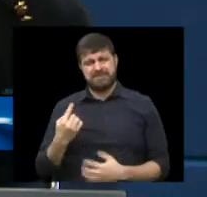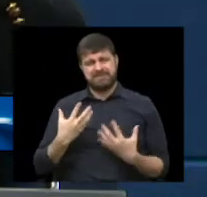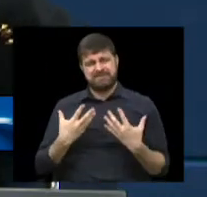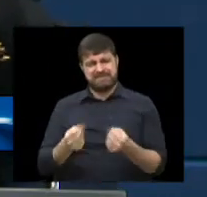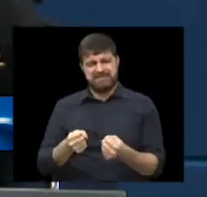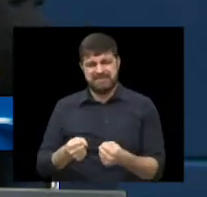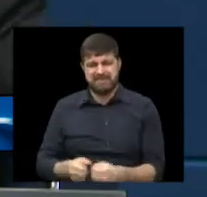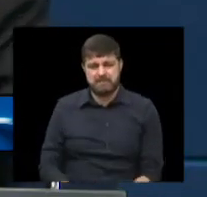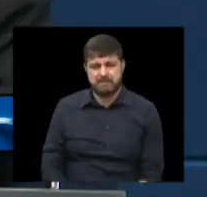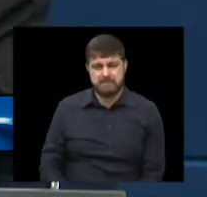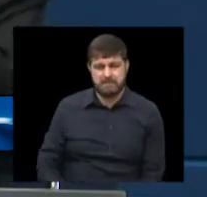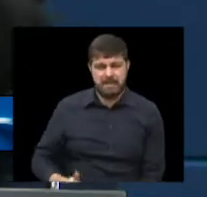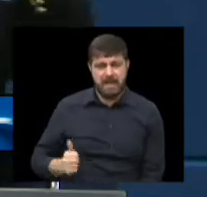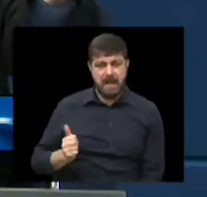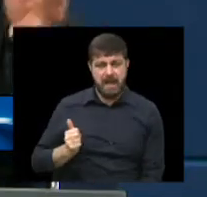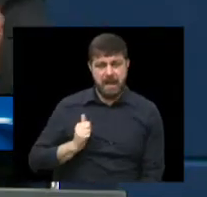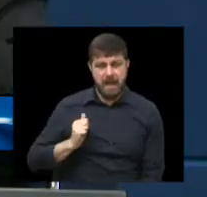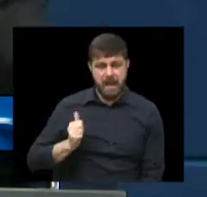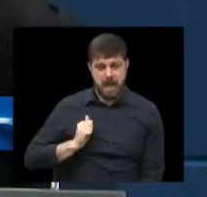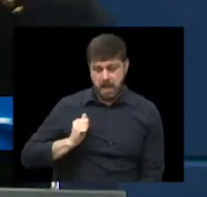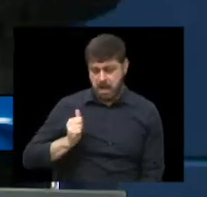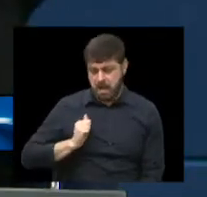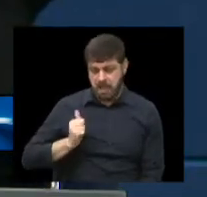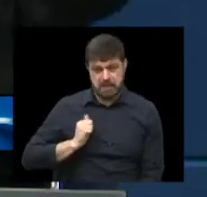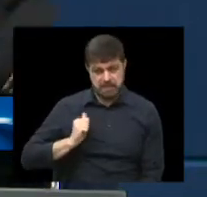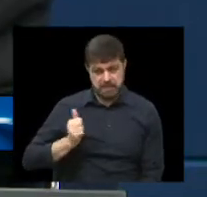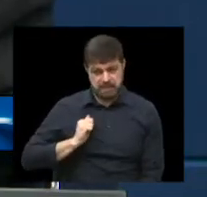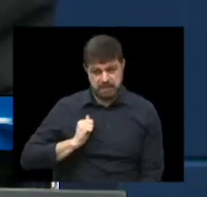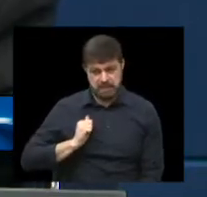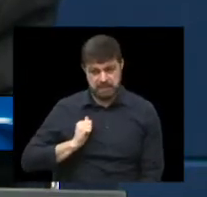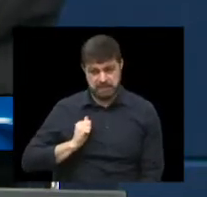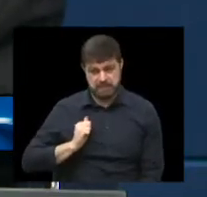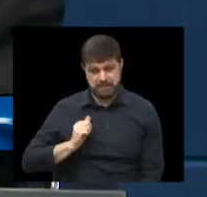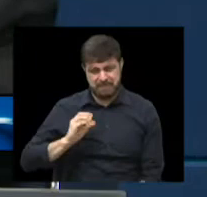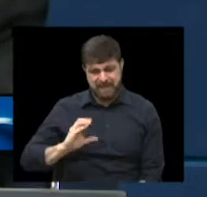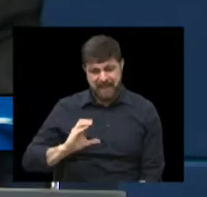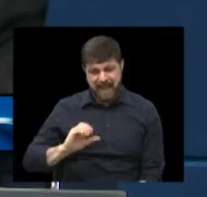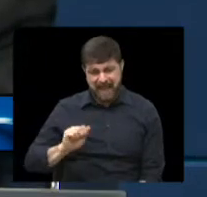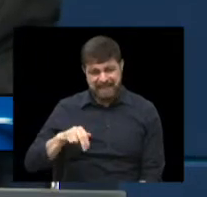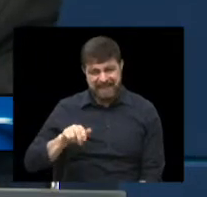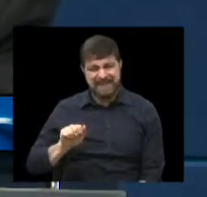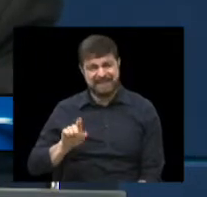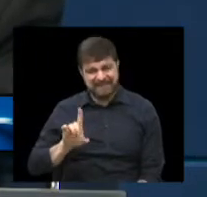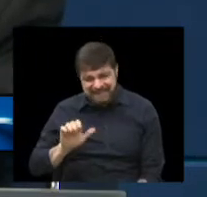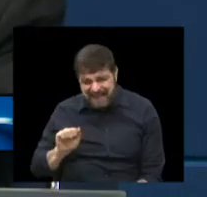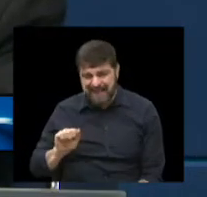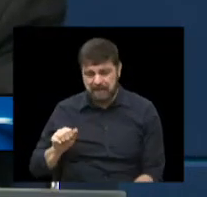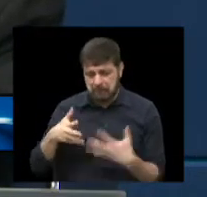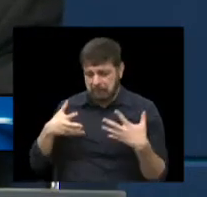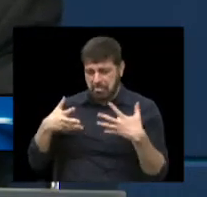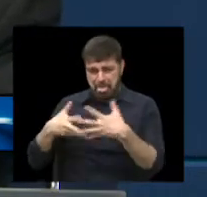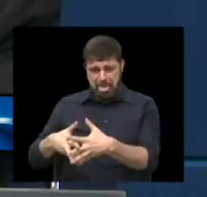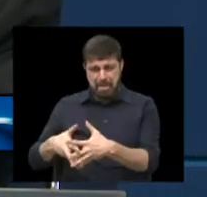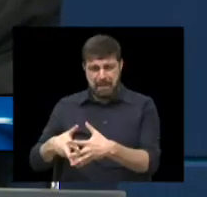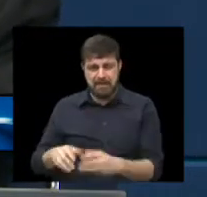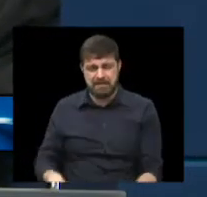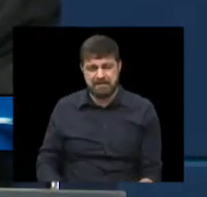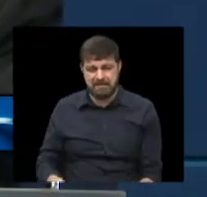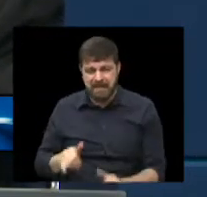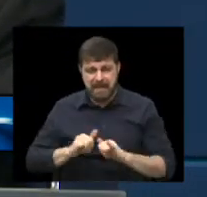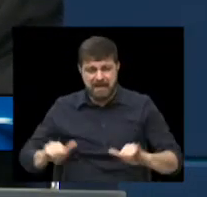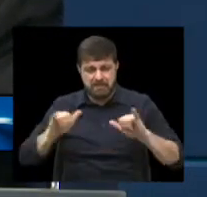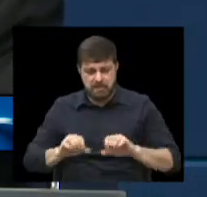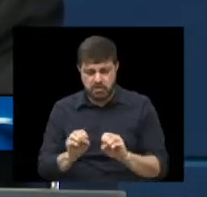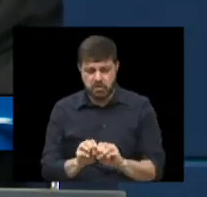Canadá, que o Canadá está fazendo uma seleção, dando lição neles, mistura Canadá com essa informação da ONU, de uma